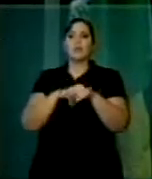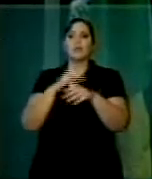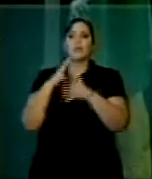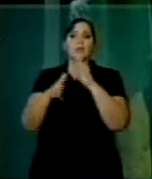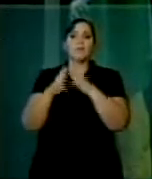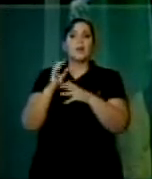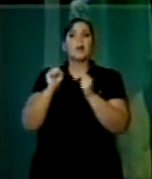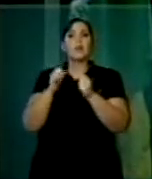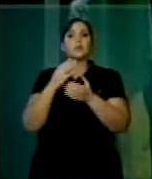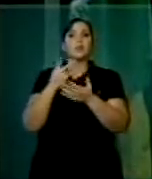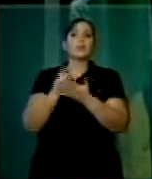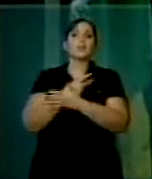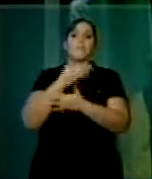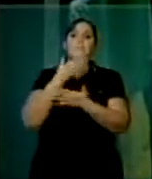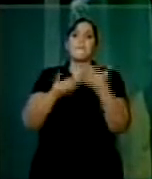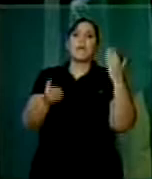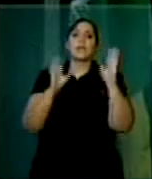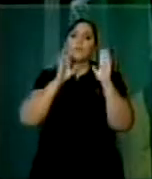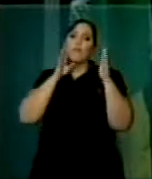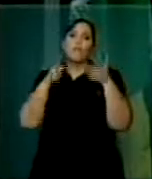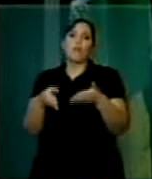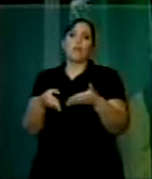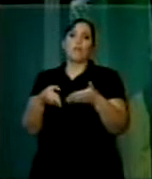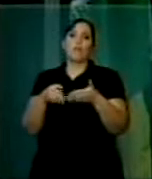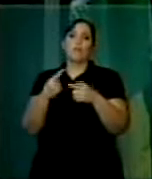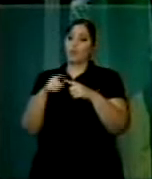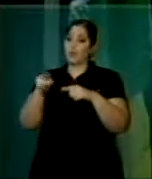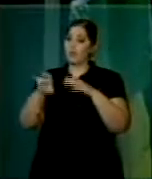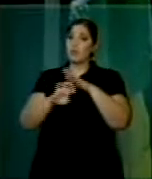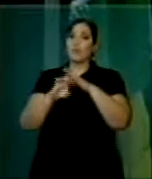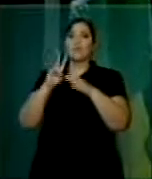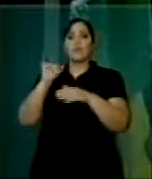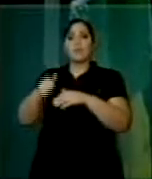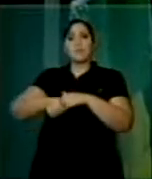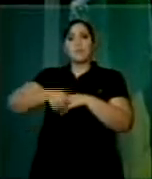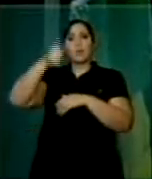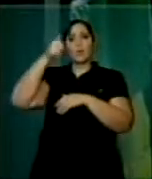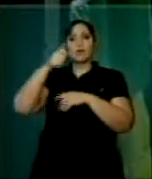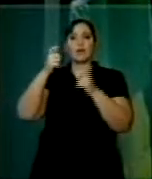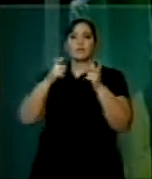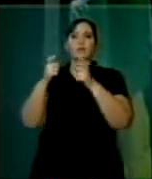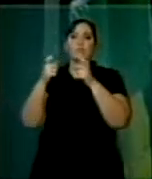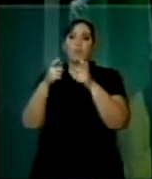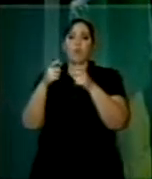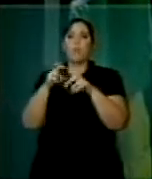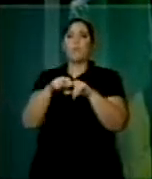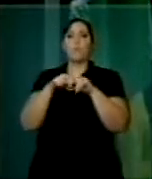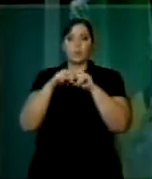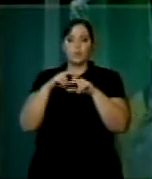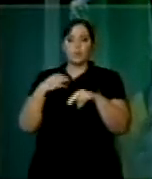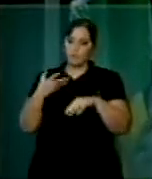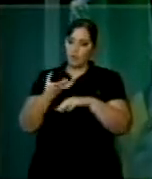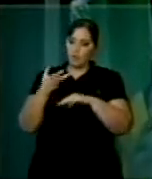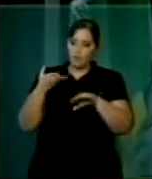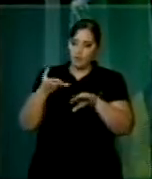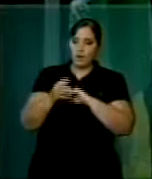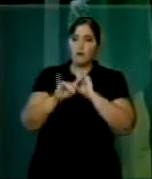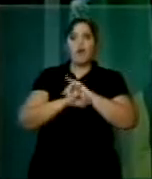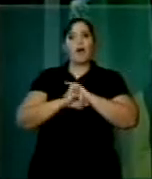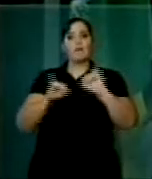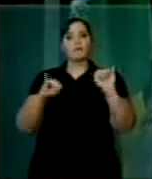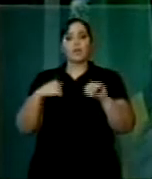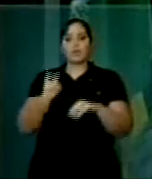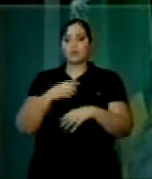perder o foco de serem empresas que darão prioridade àquela região. Por isso quero aqui expressar a